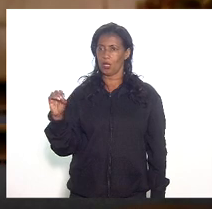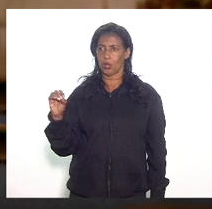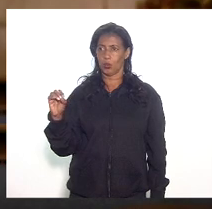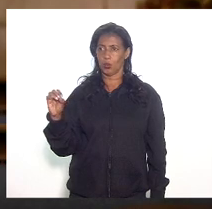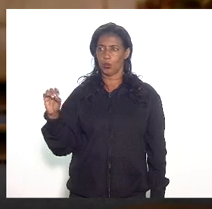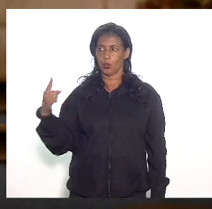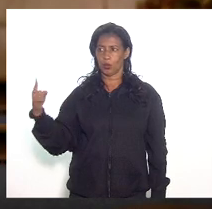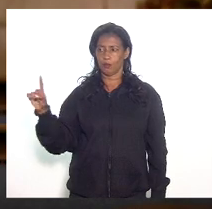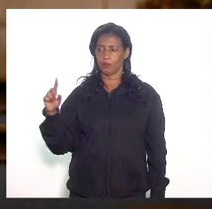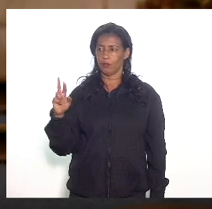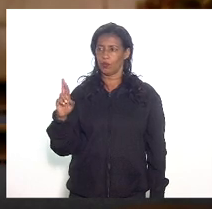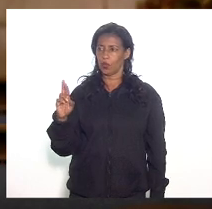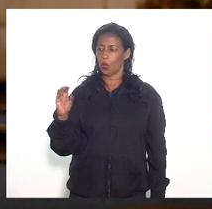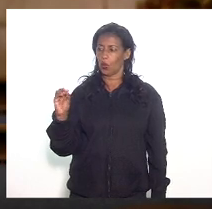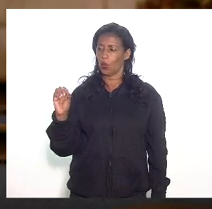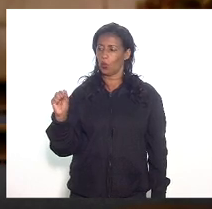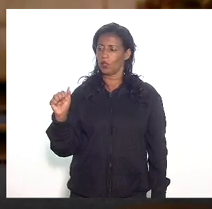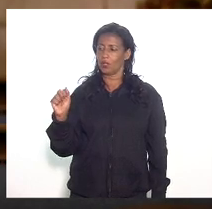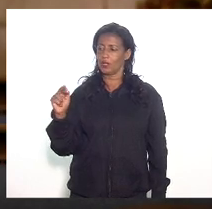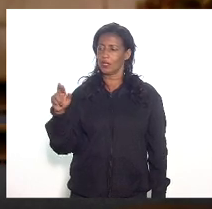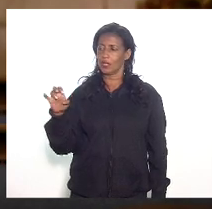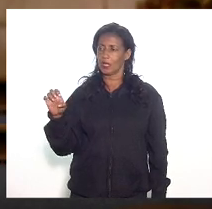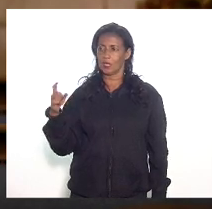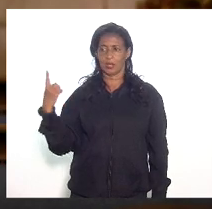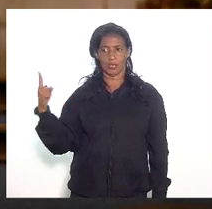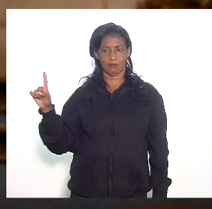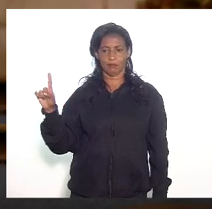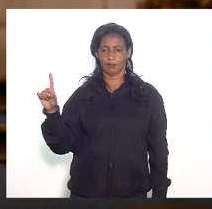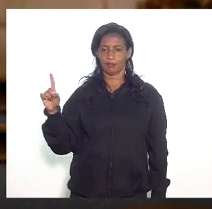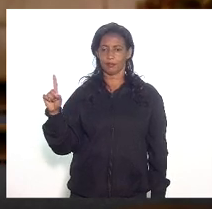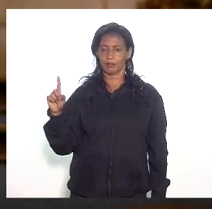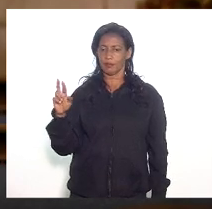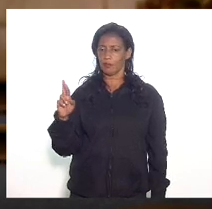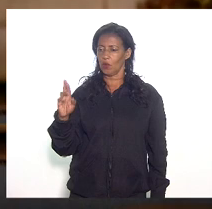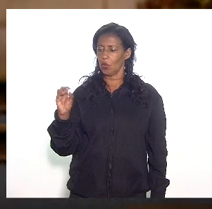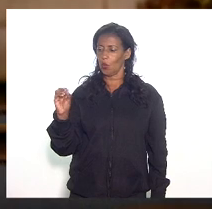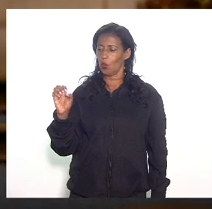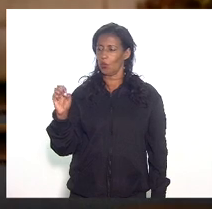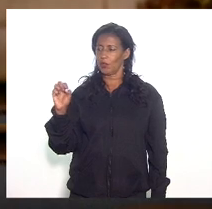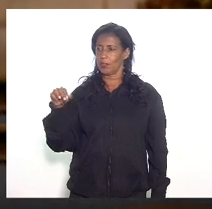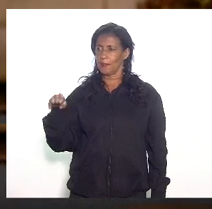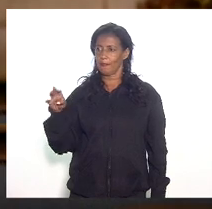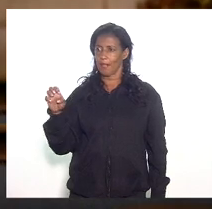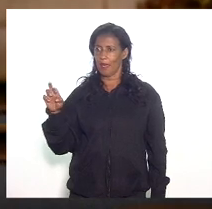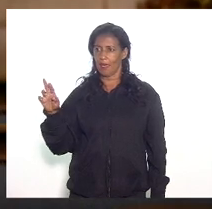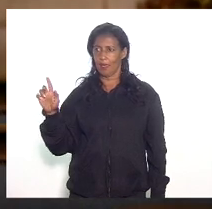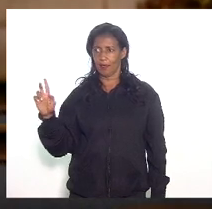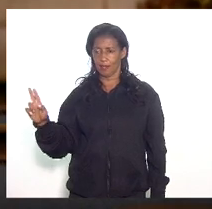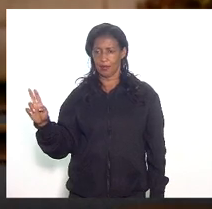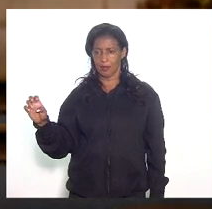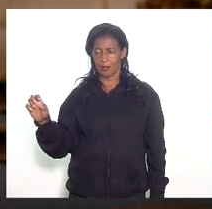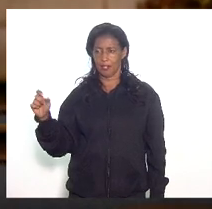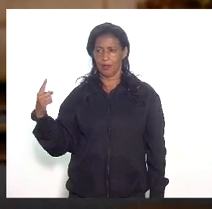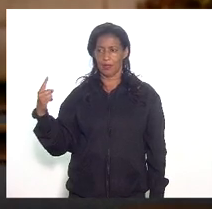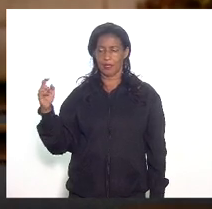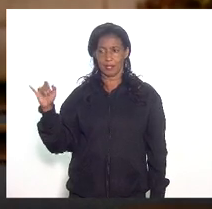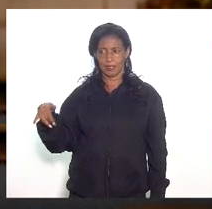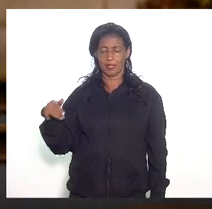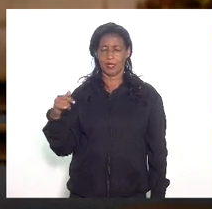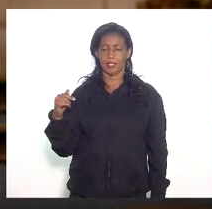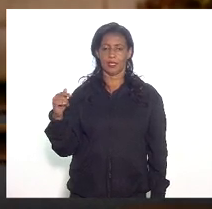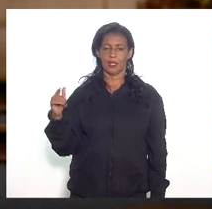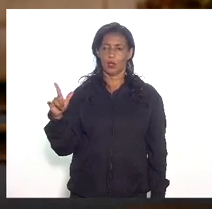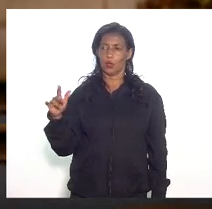deputada Rosane Félix não deputado Rosenberg Reis sim deputado Rubens Bontempo